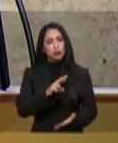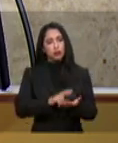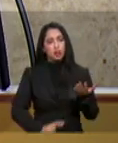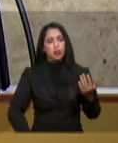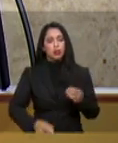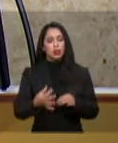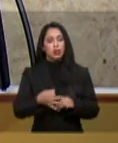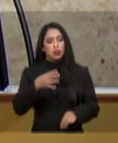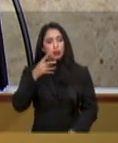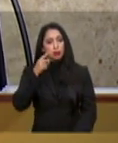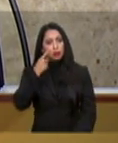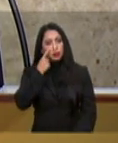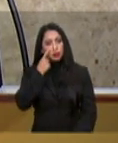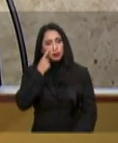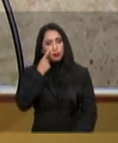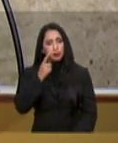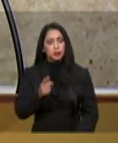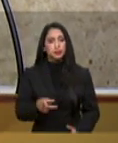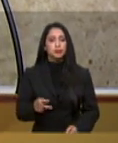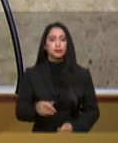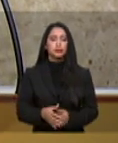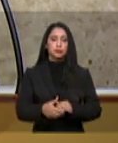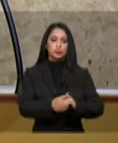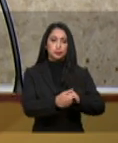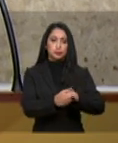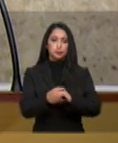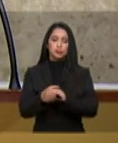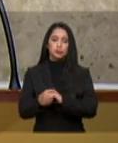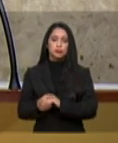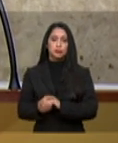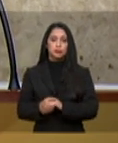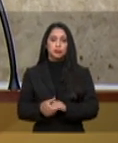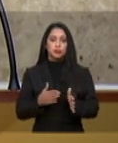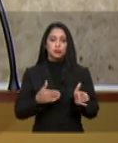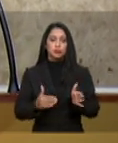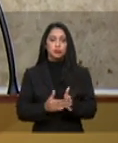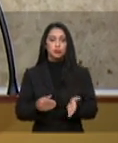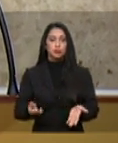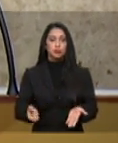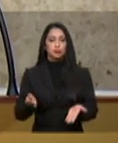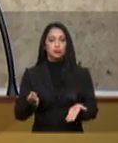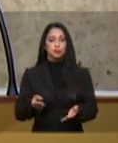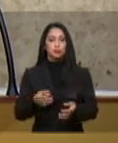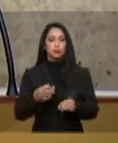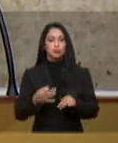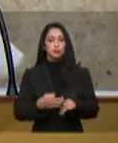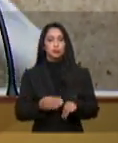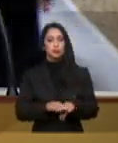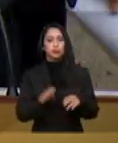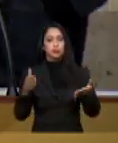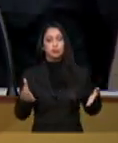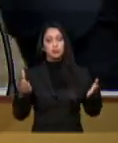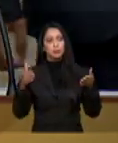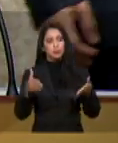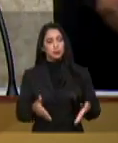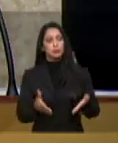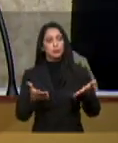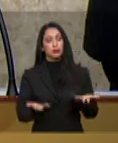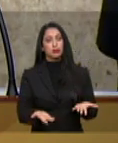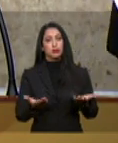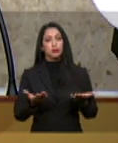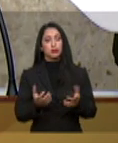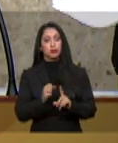ministro Nunes Marques, as pessoas de quem cumprimento os demais membros da corte e todos que participam dessa sessão. No entender da